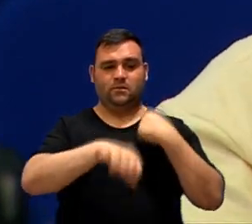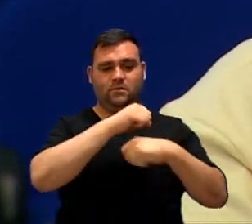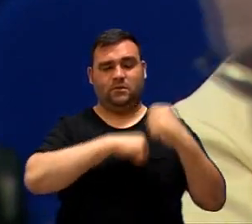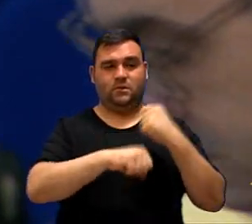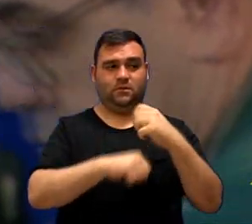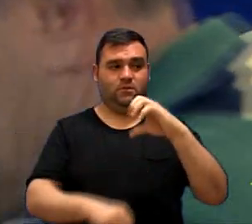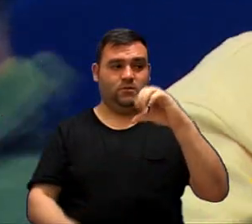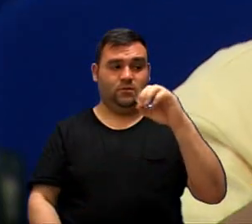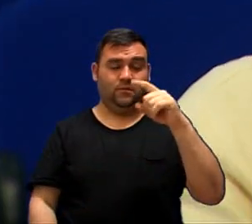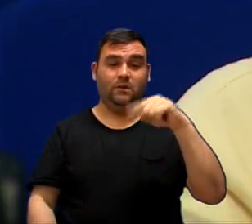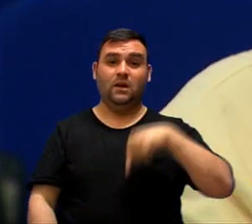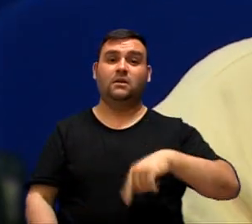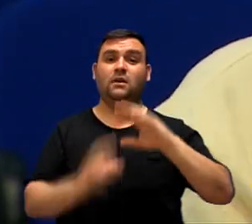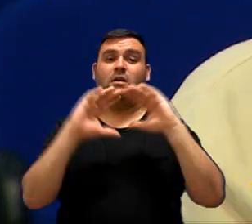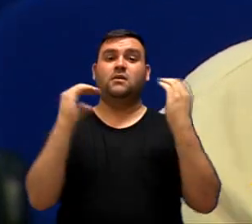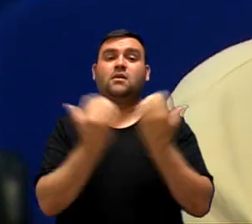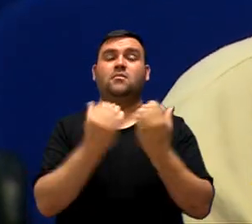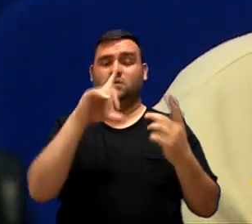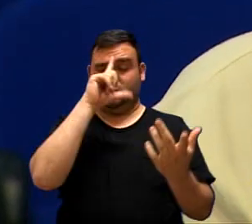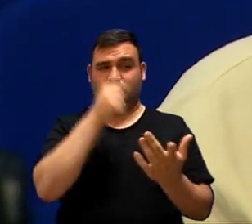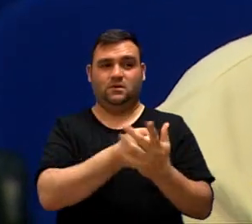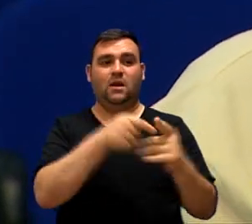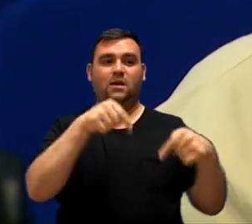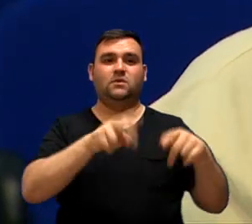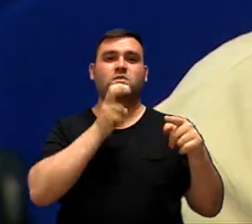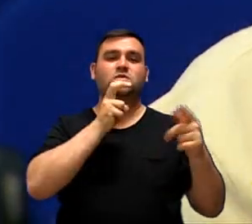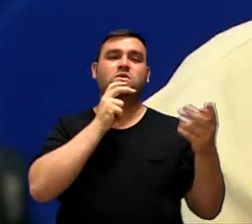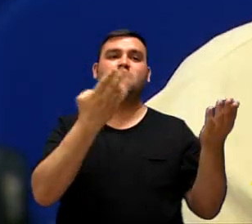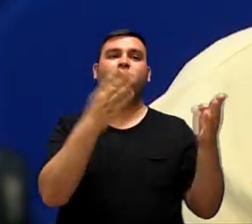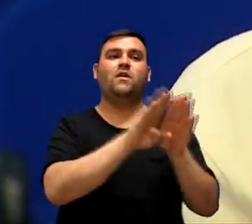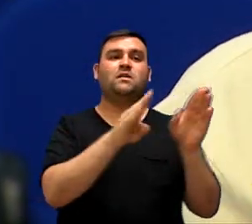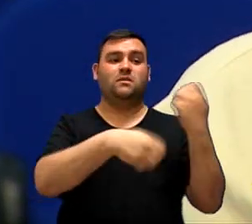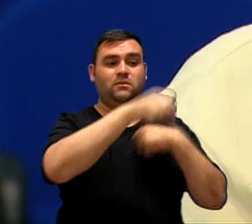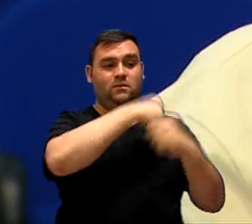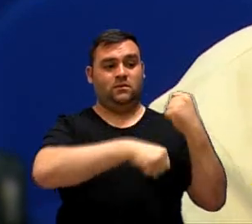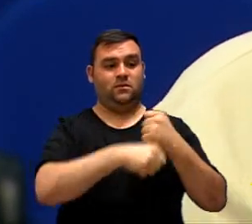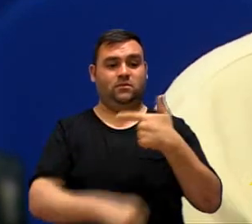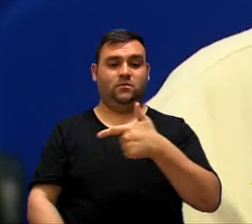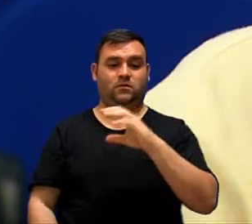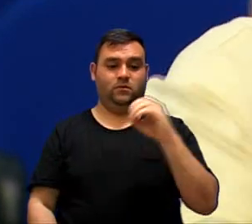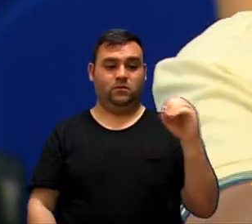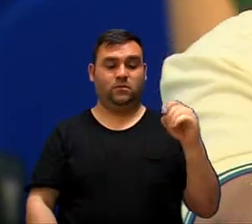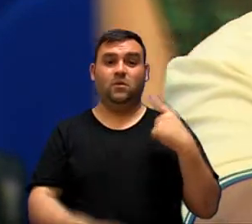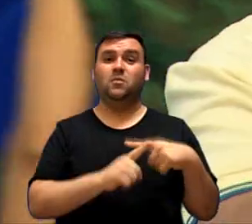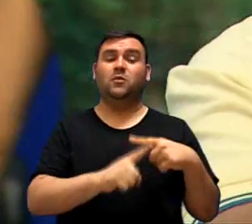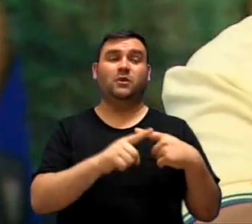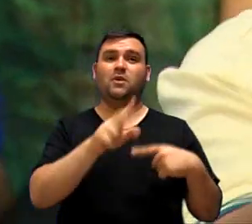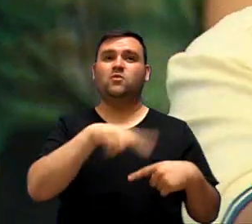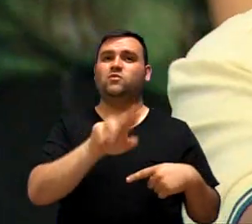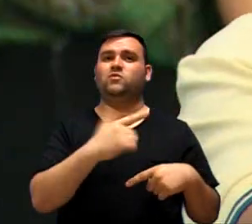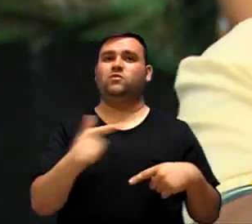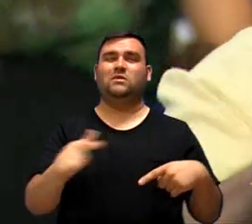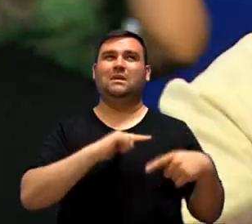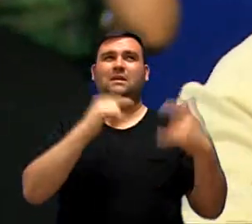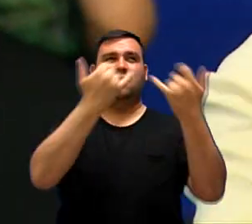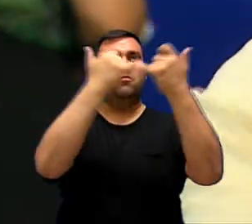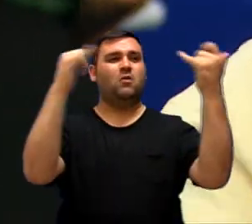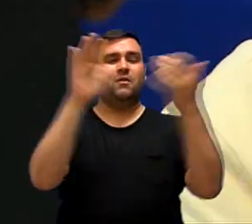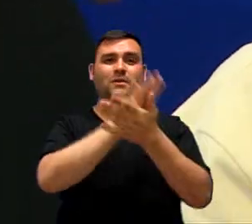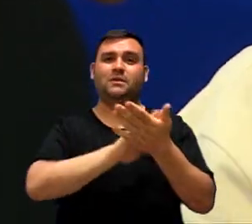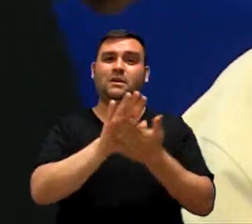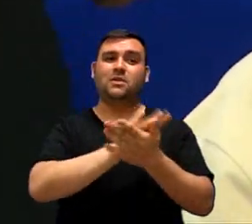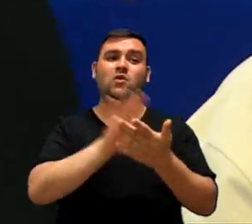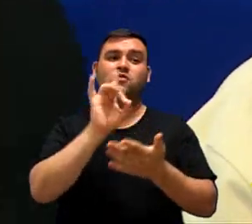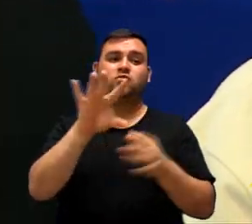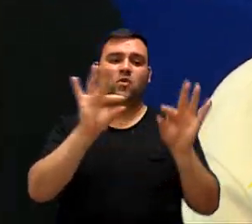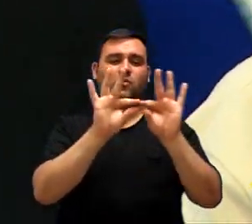Pirelli decidiu fechar a sua fábrica aqui no ano 2000, porque em 2000 não se usaria cabo nenhum mais que não